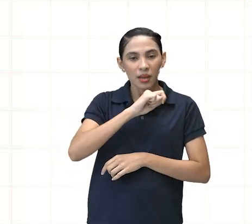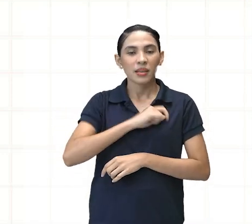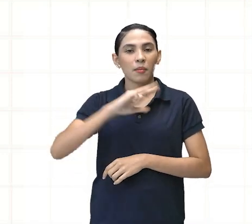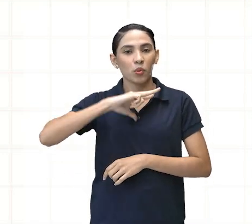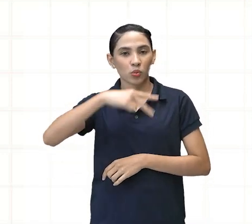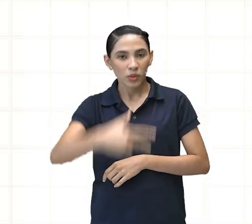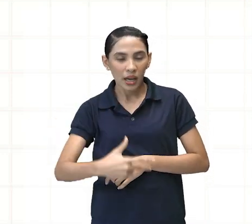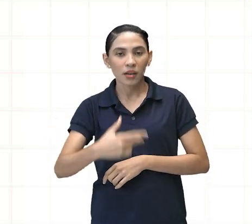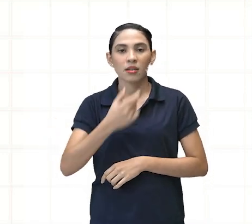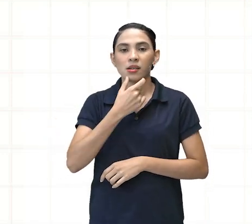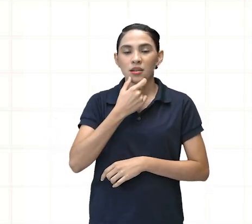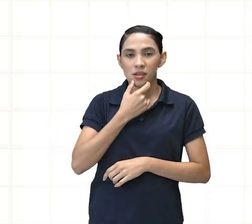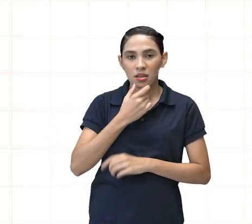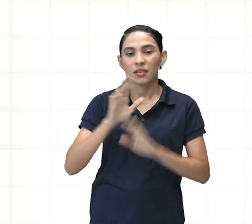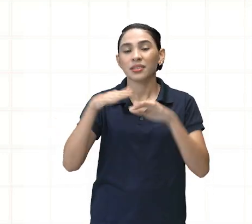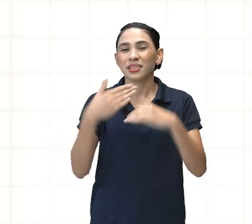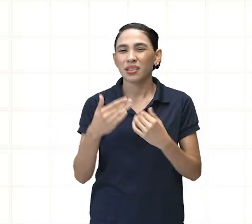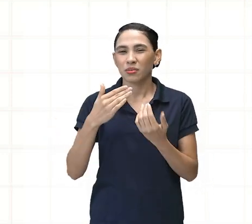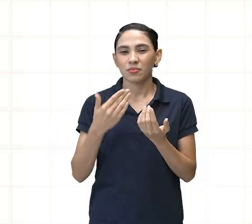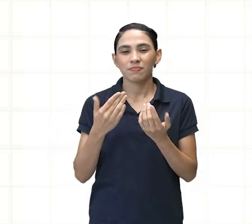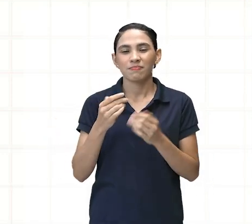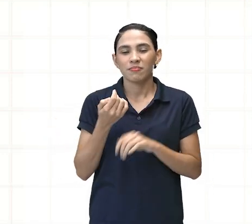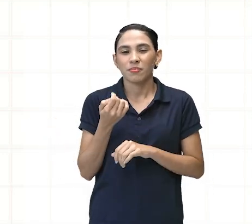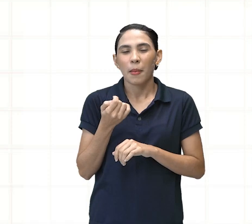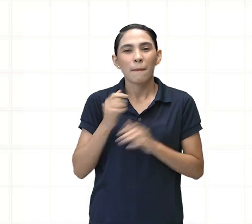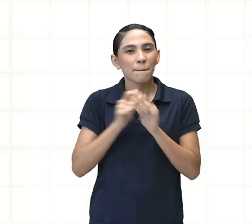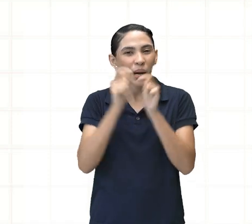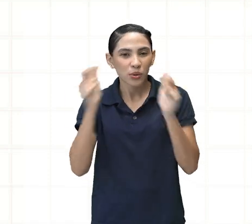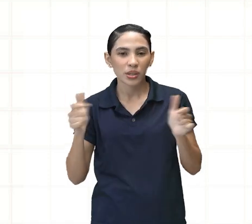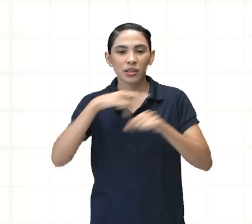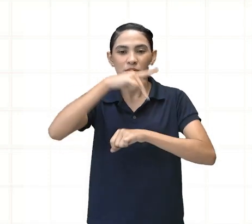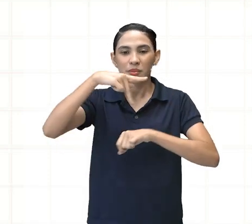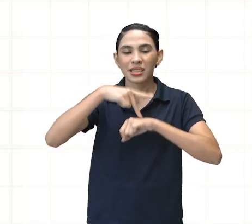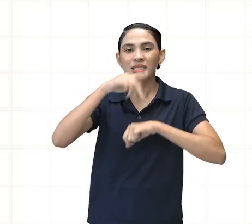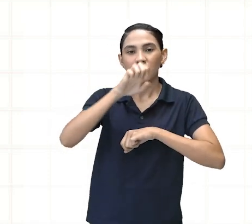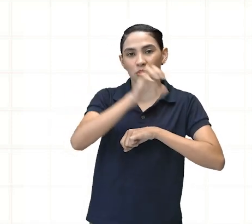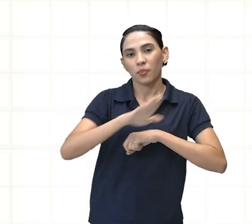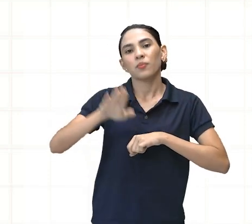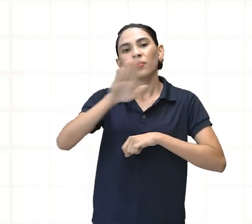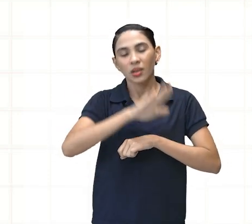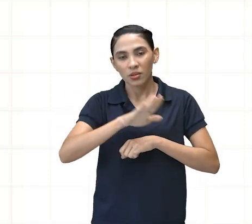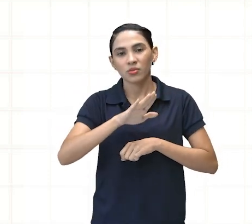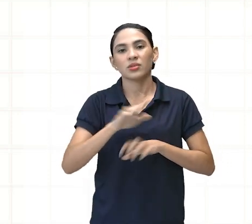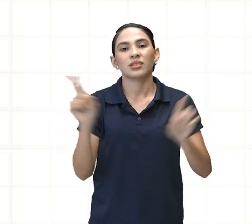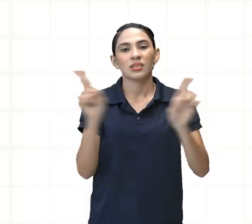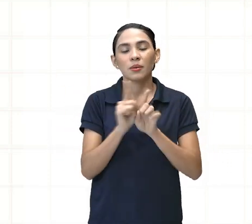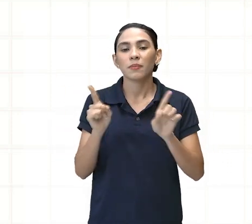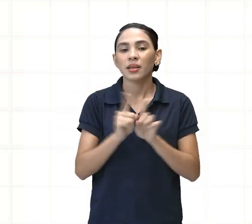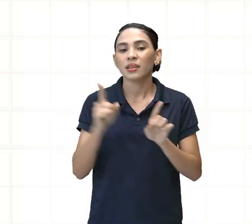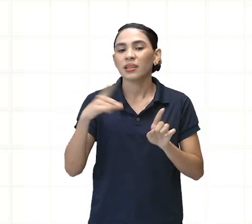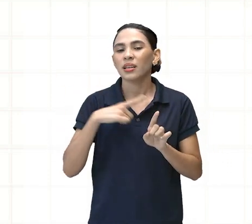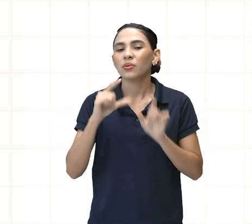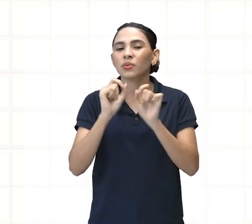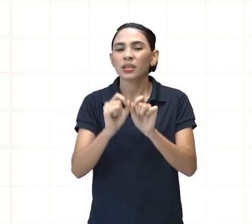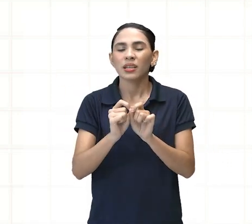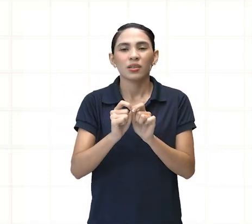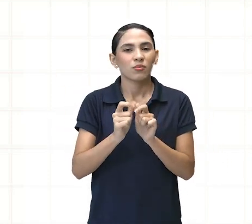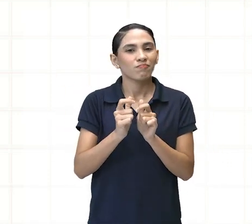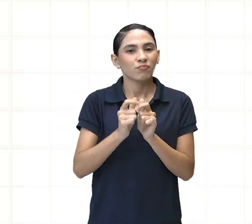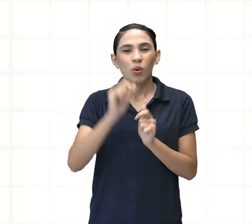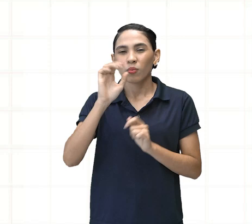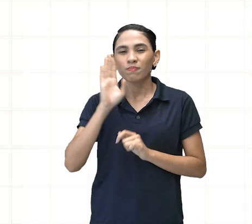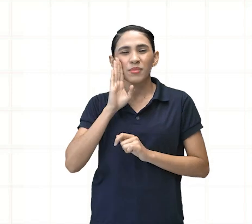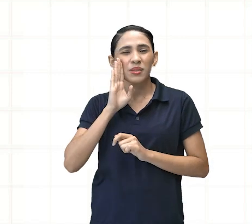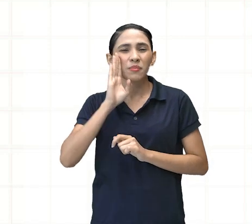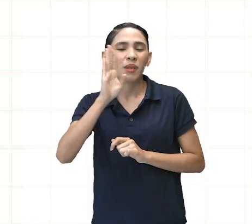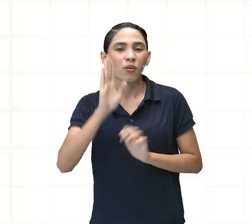Unido. Praticamente aí, gente, a maioria dos países europeus, eles acabam tendo grande destaque,